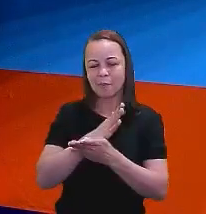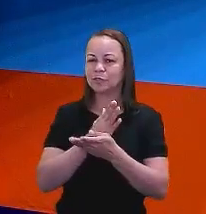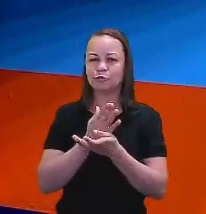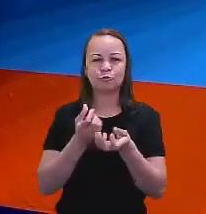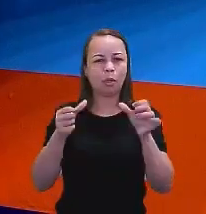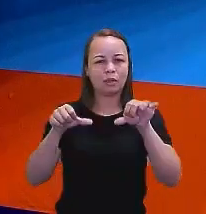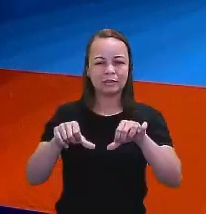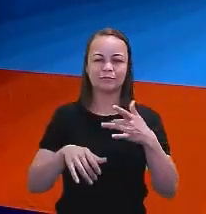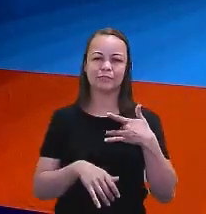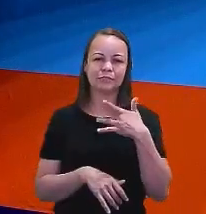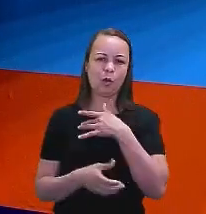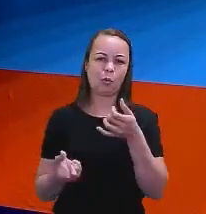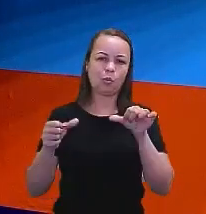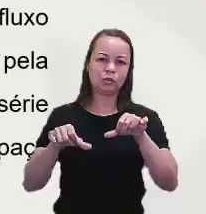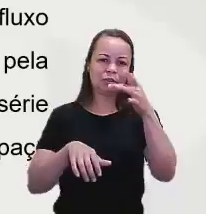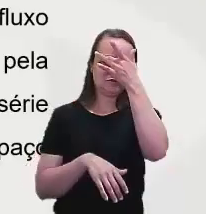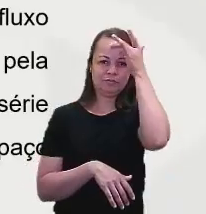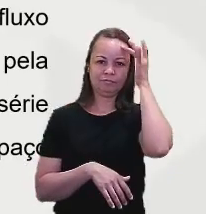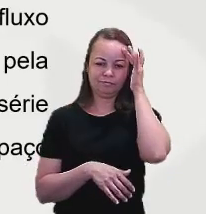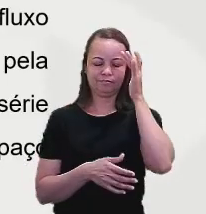nas pessoas.